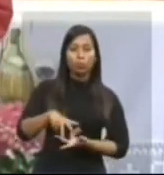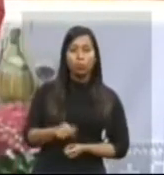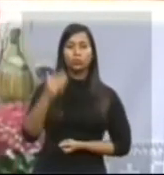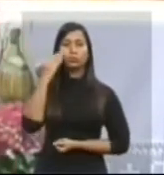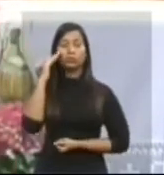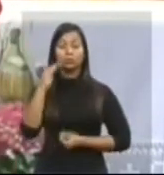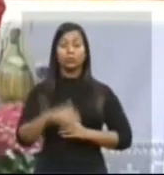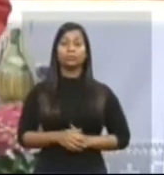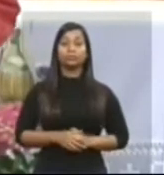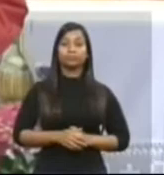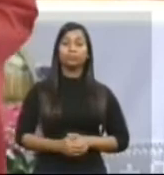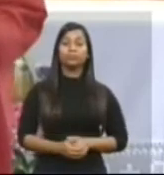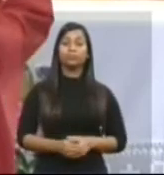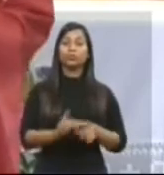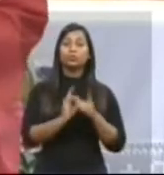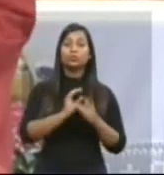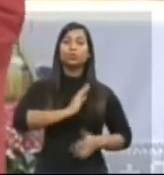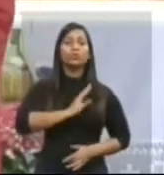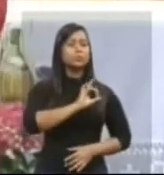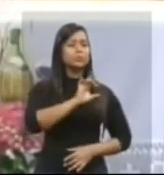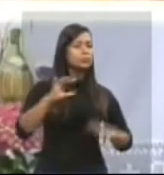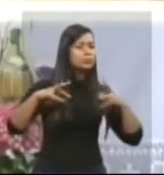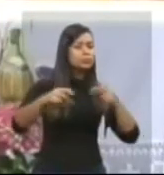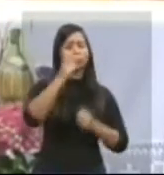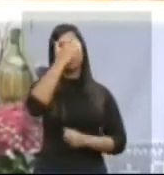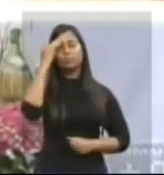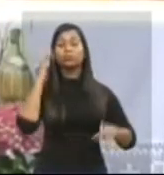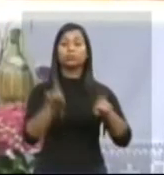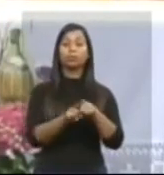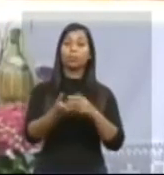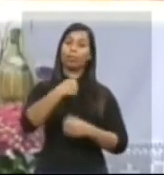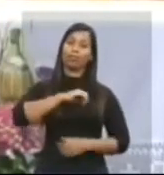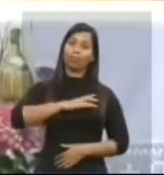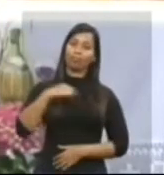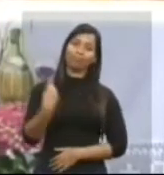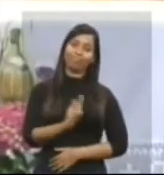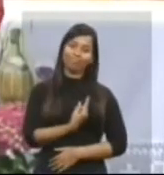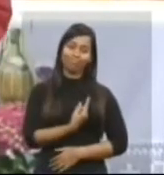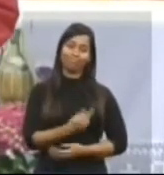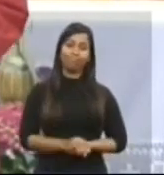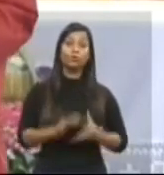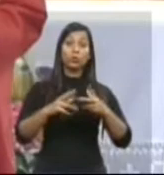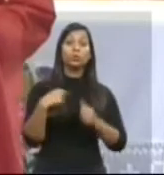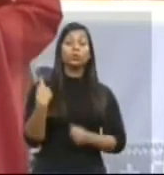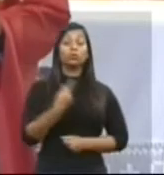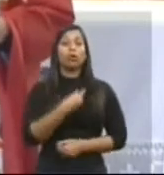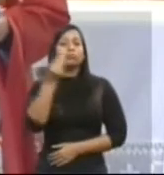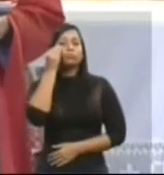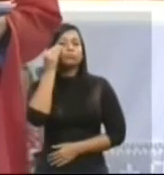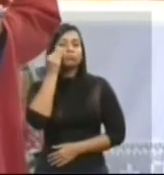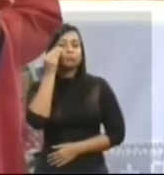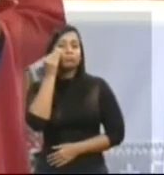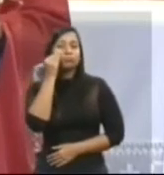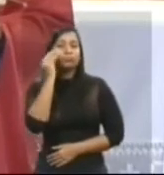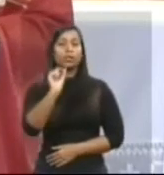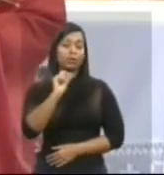e entra no coração de todo mundo, até dentro de nós. Todos nós experimentamos isso